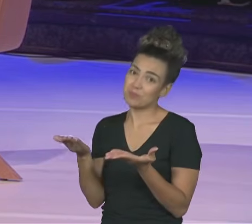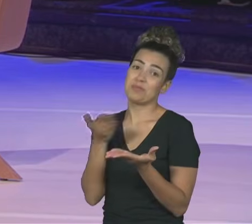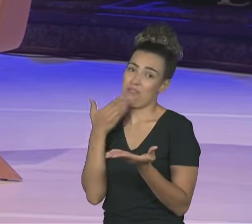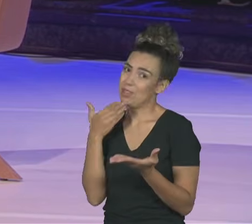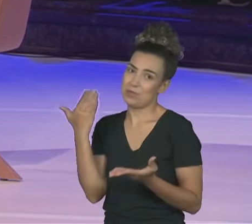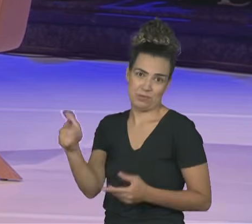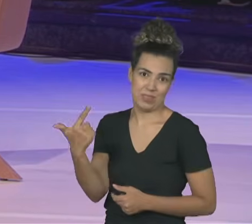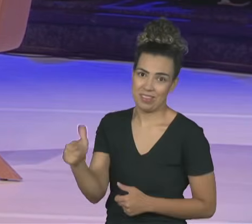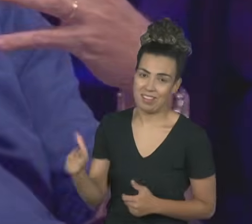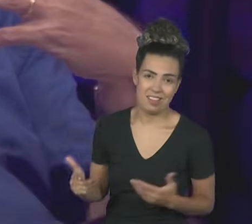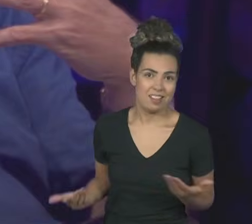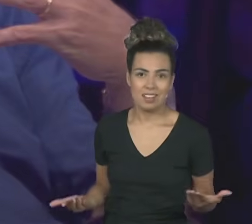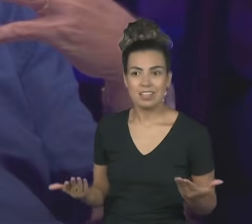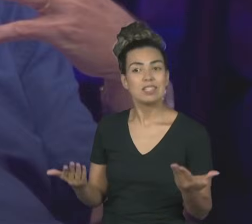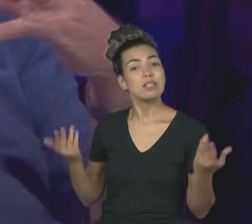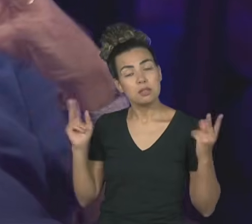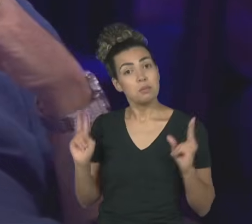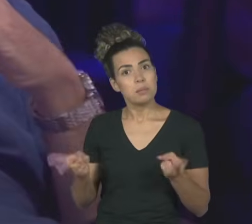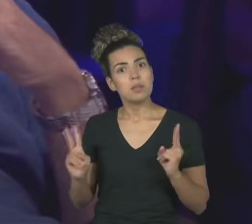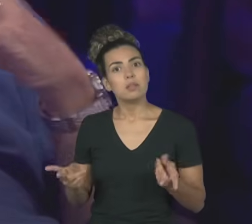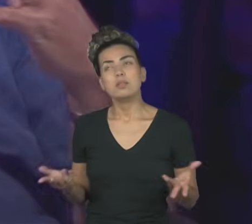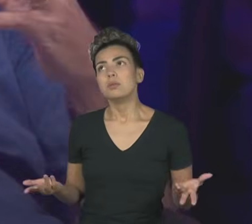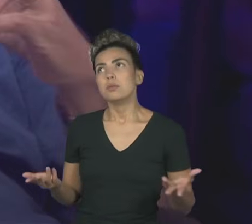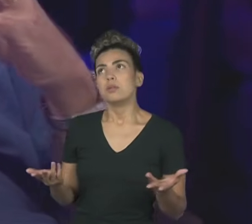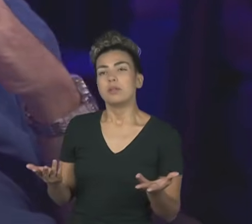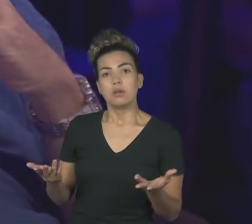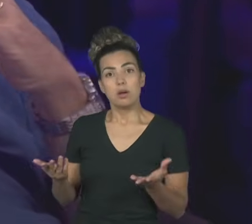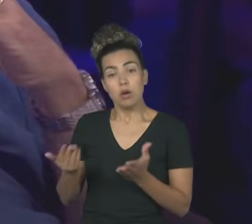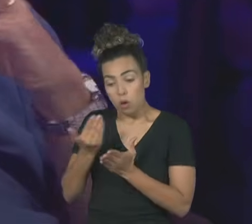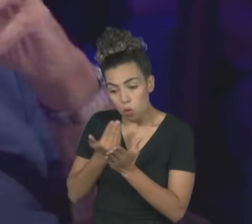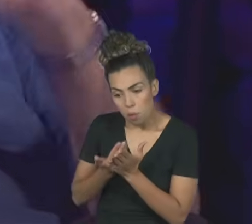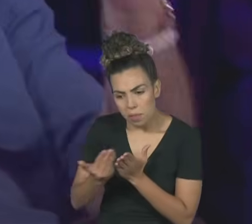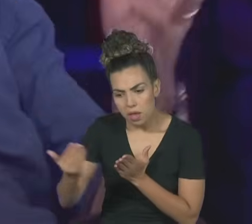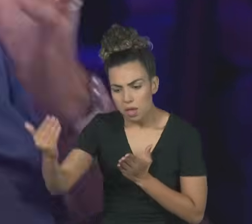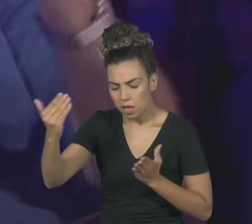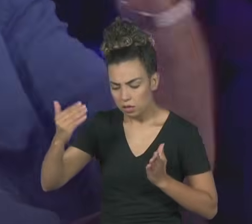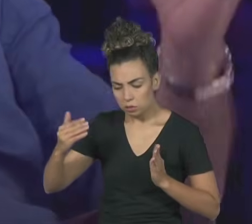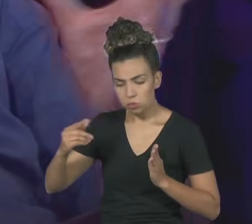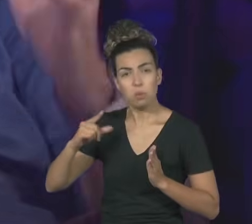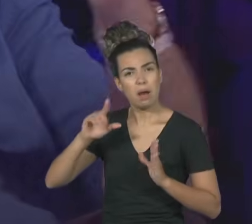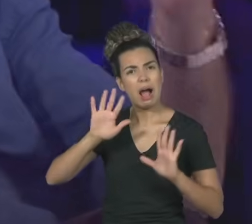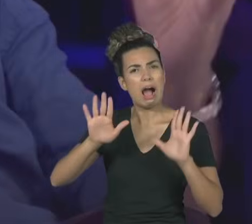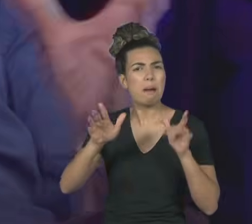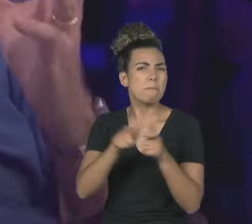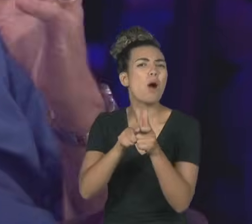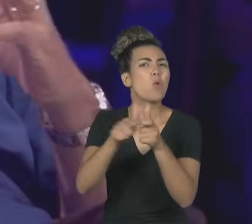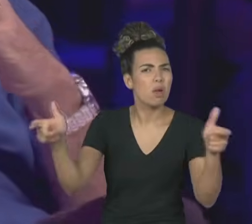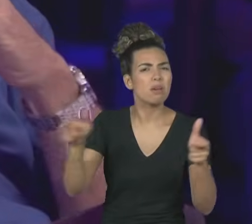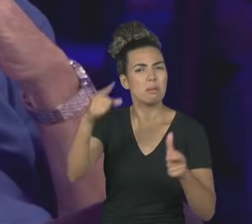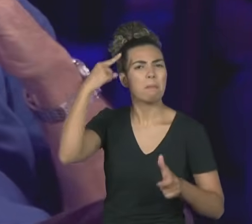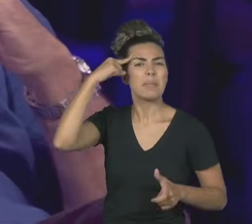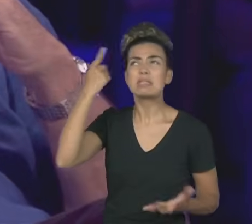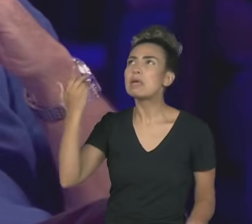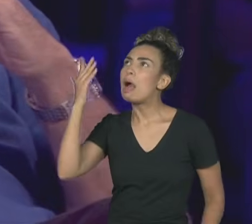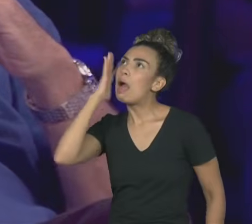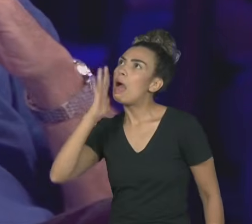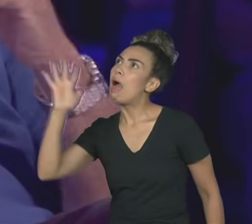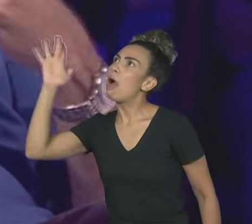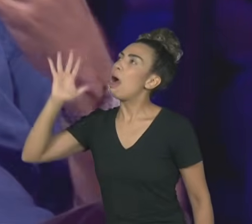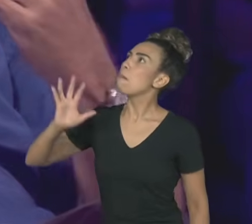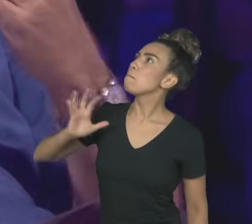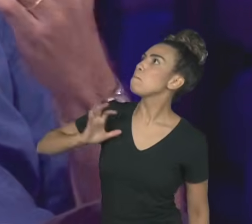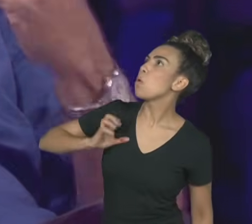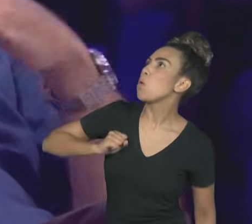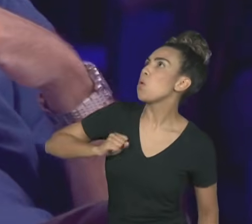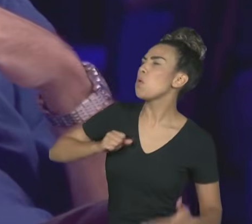falando, tem um início muito gregário, né? Essa ilusão, né, do amor e tal, da vinculação, ela é